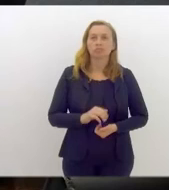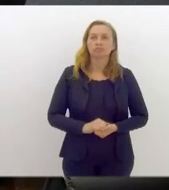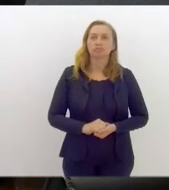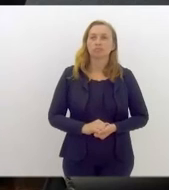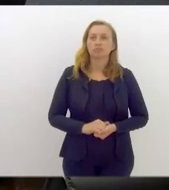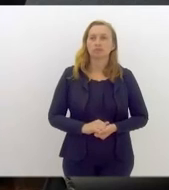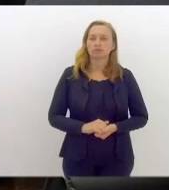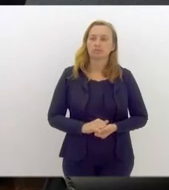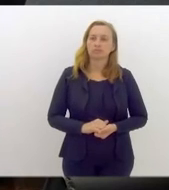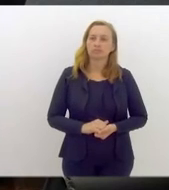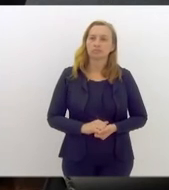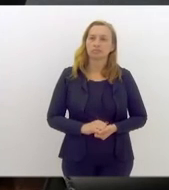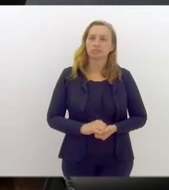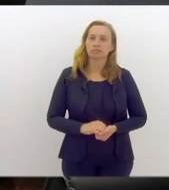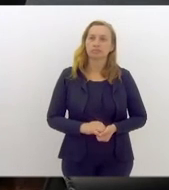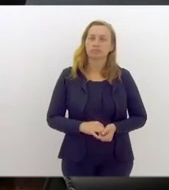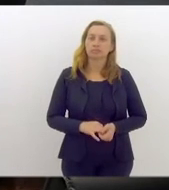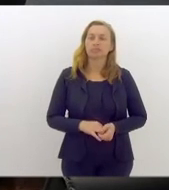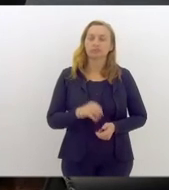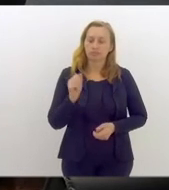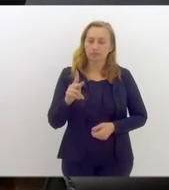passei agora por mensagem. Ok.